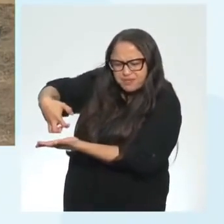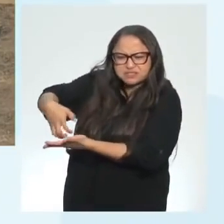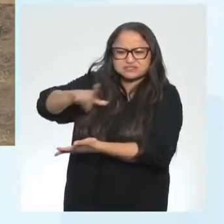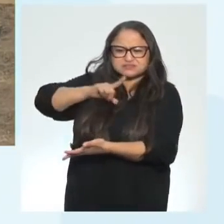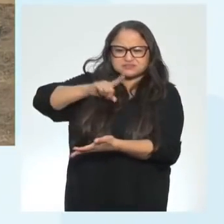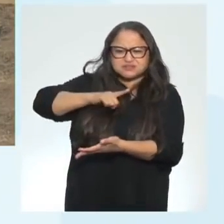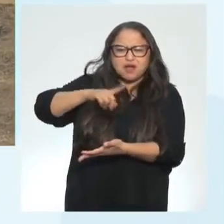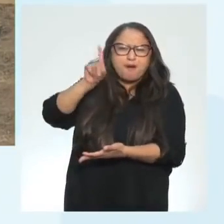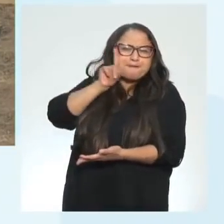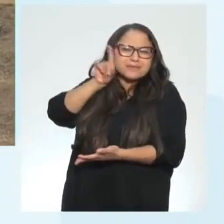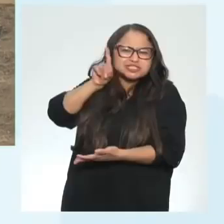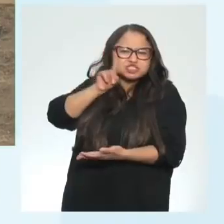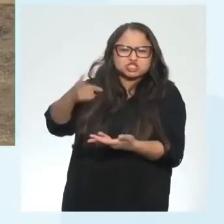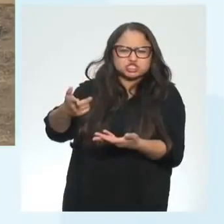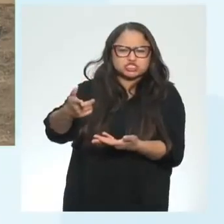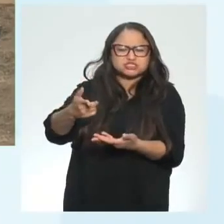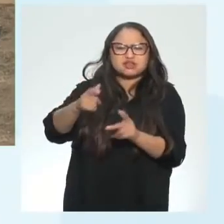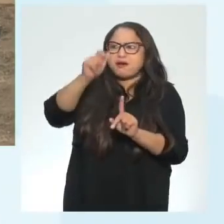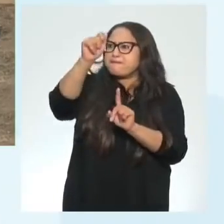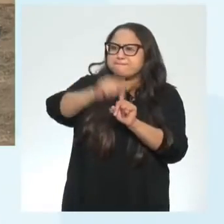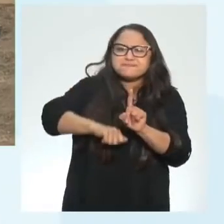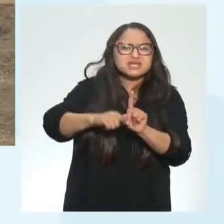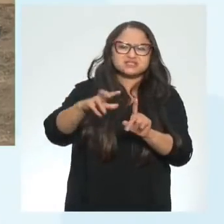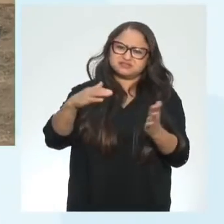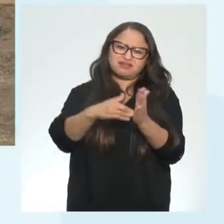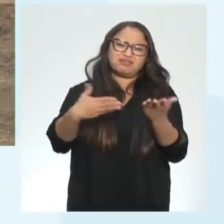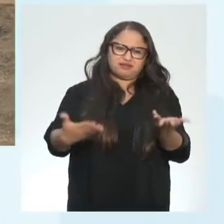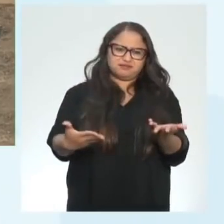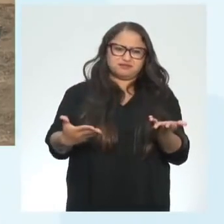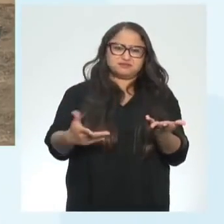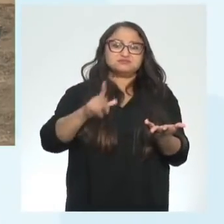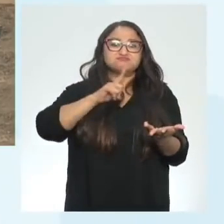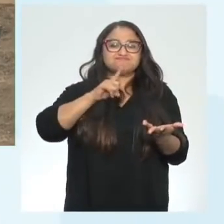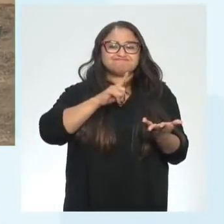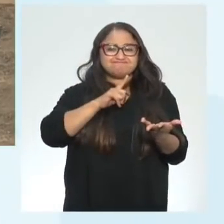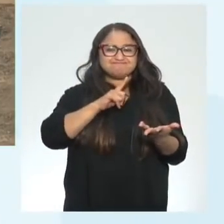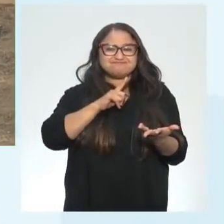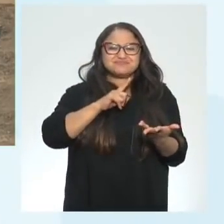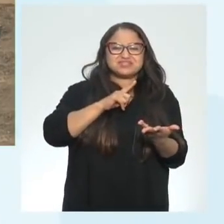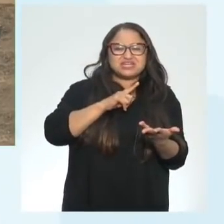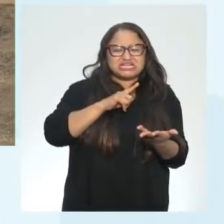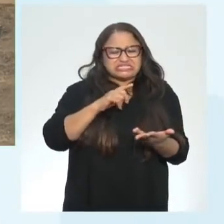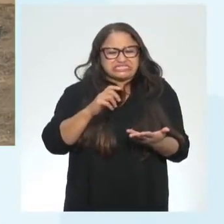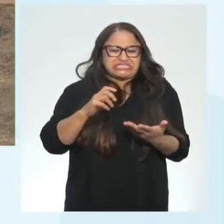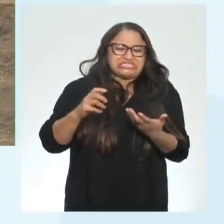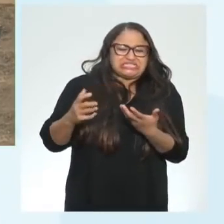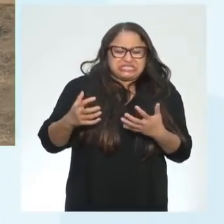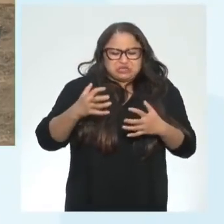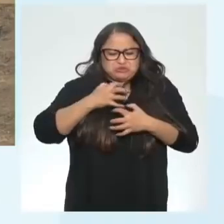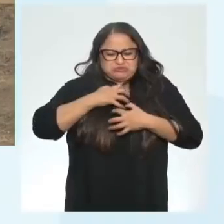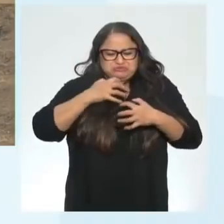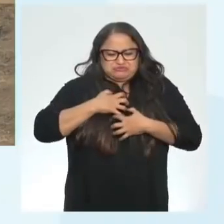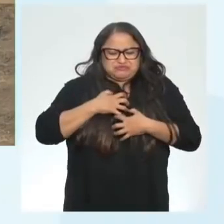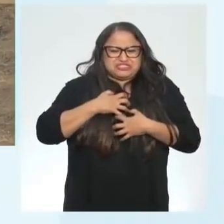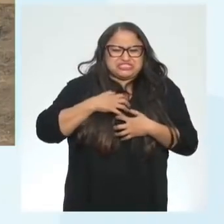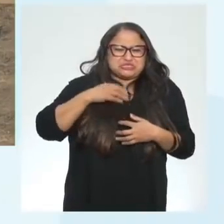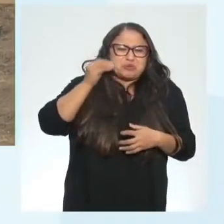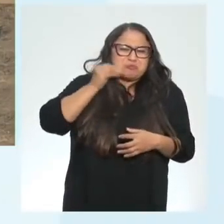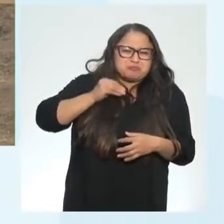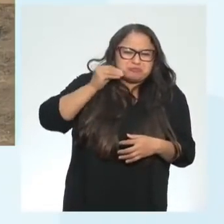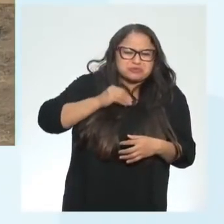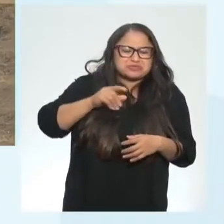por dias ou meses, submetidos a condições precárias e